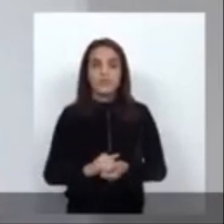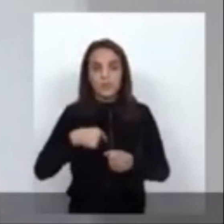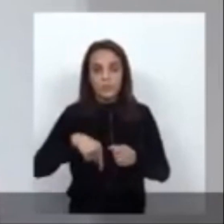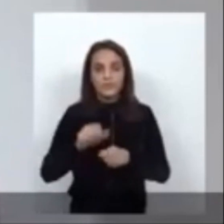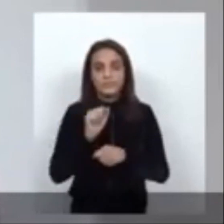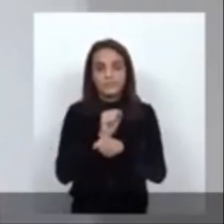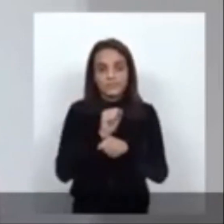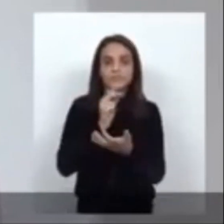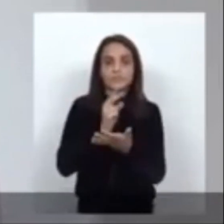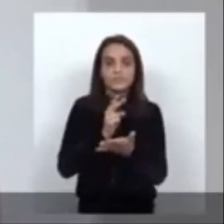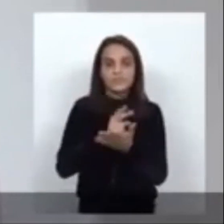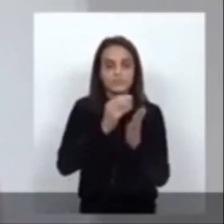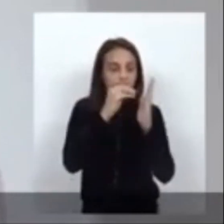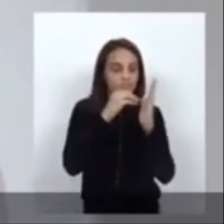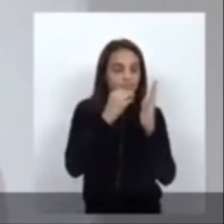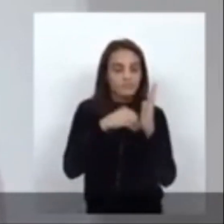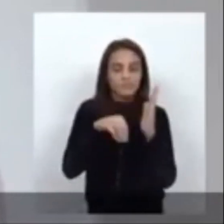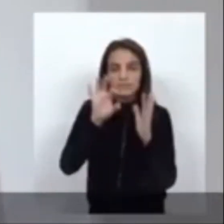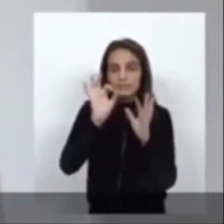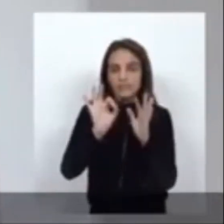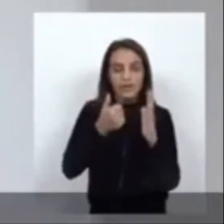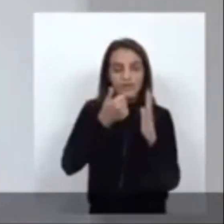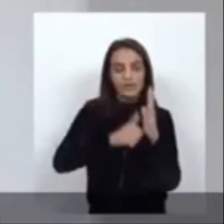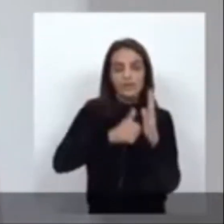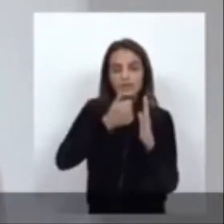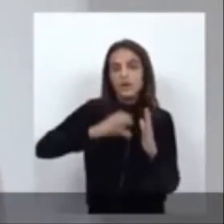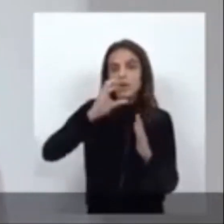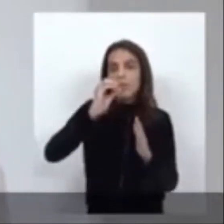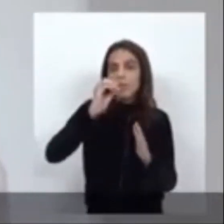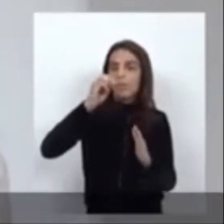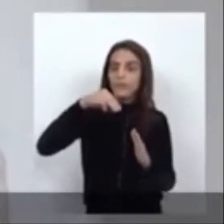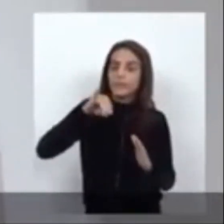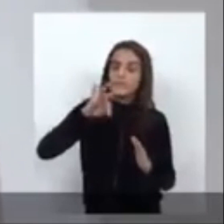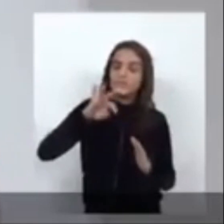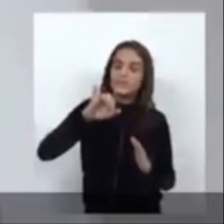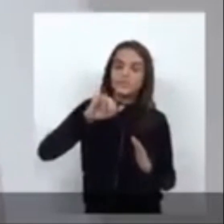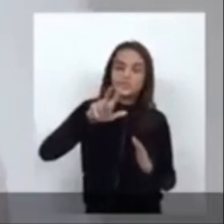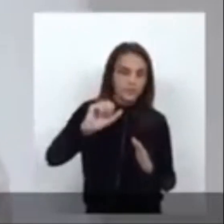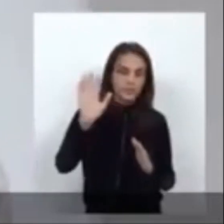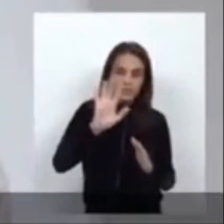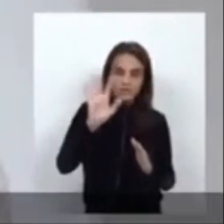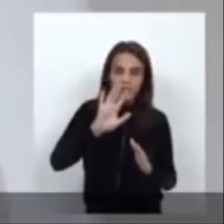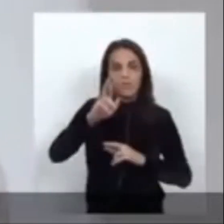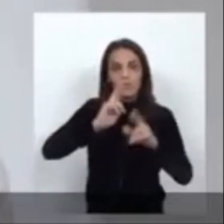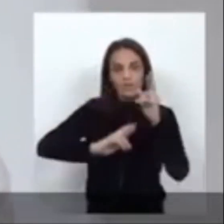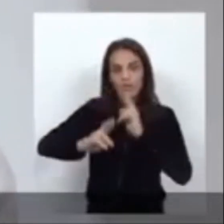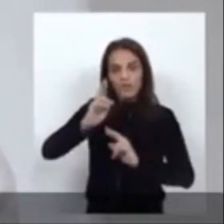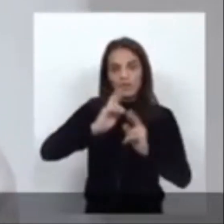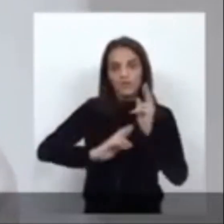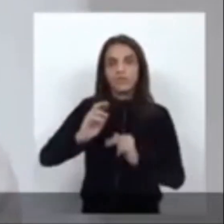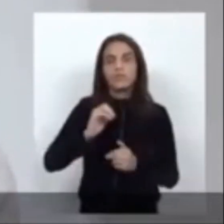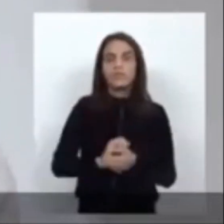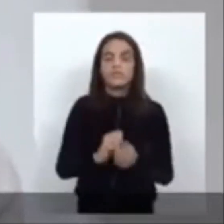e sempre coloca frisando que não é uma avaliação punitiva, não é o resultado da avaliação, tem que ser evidenciado para que ocorram